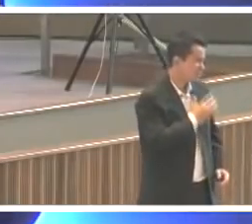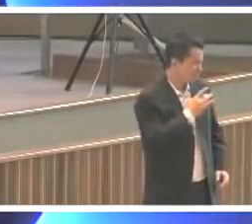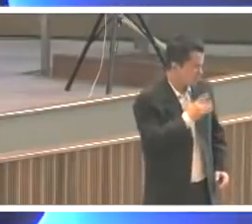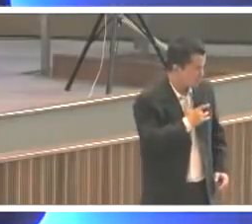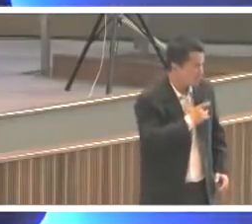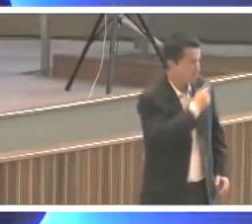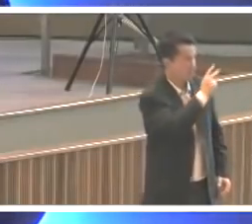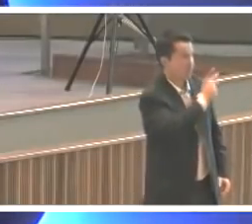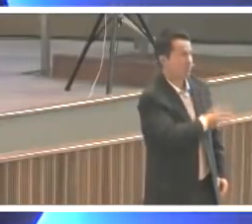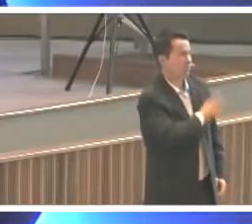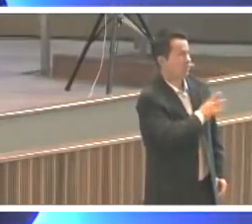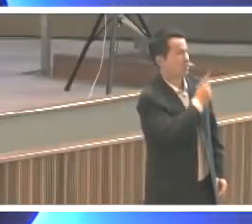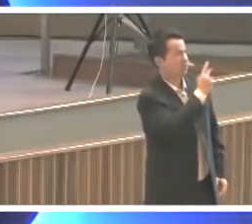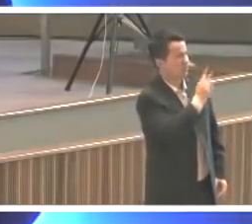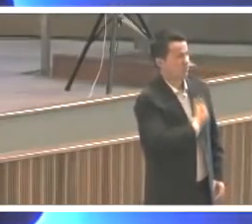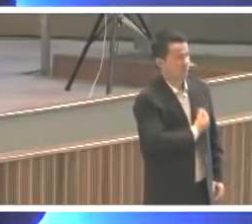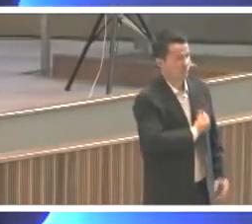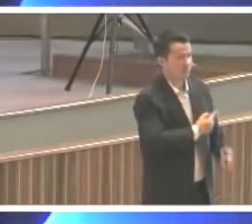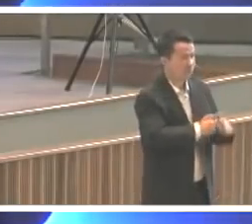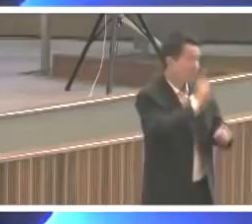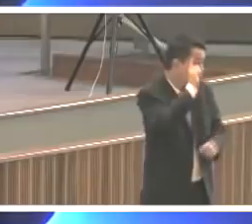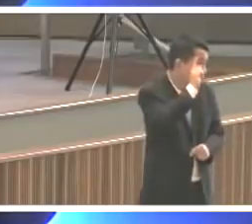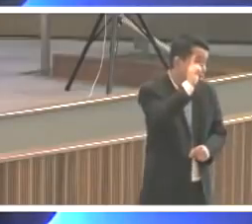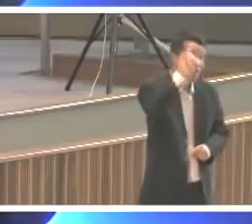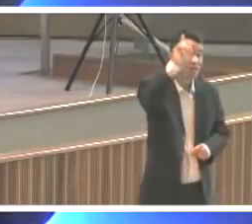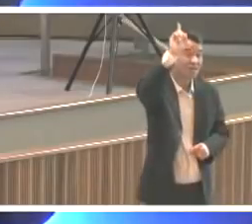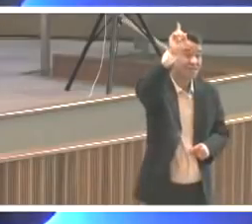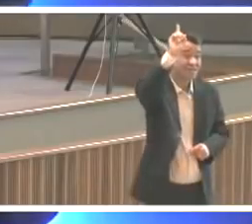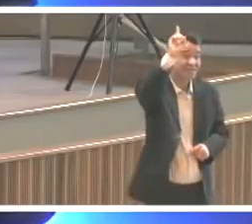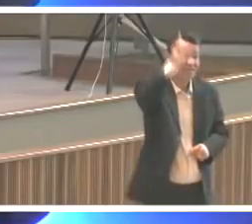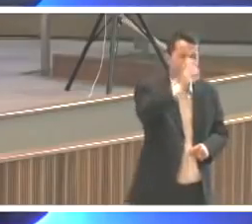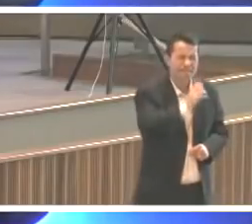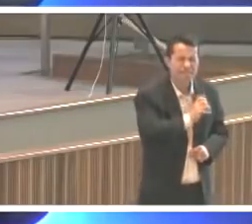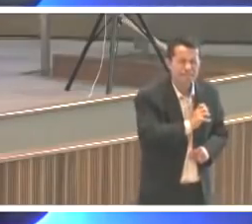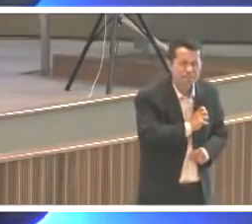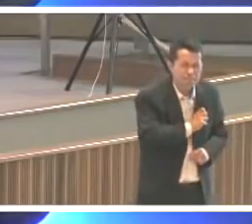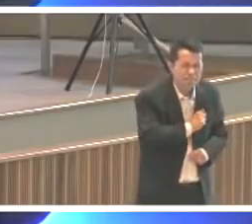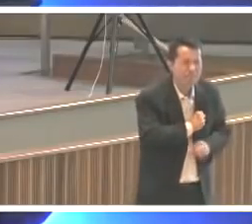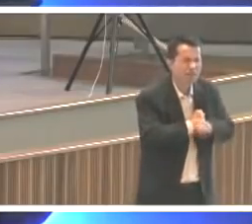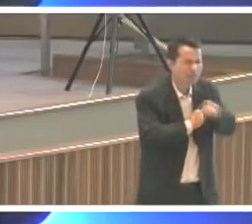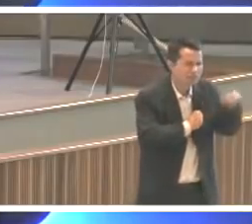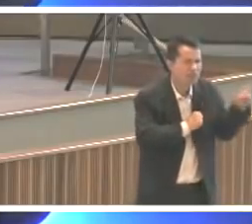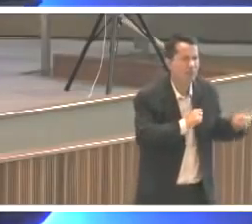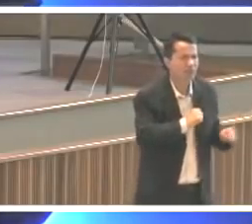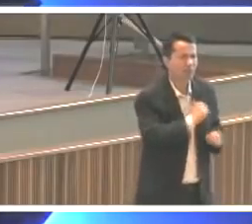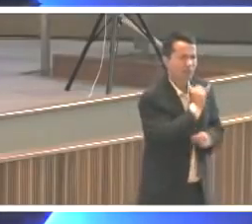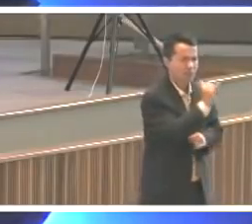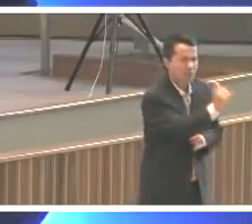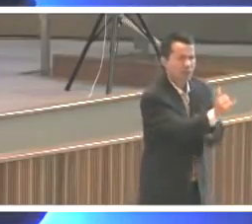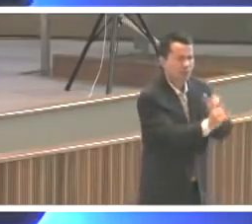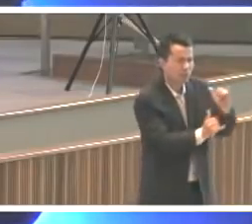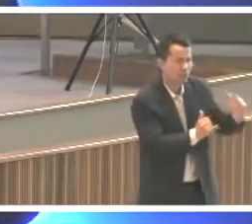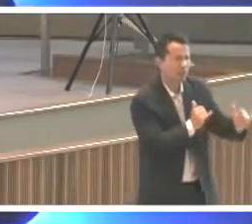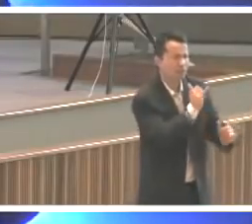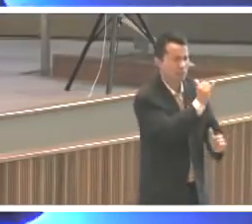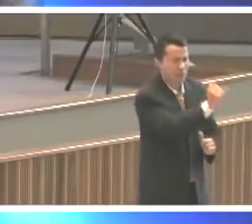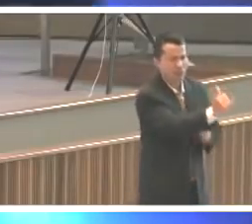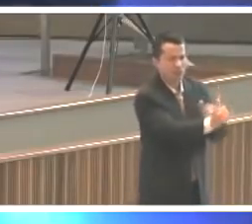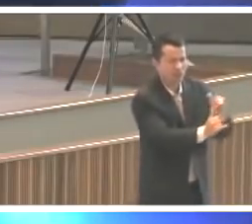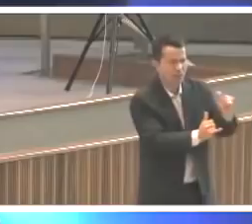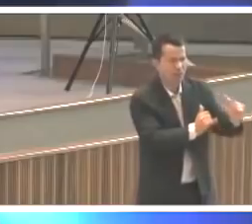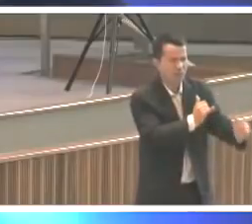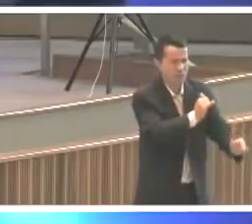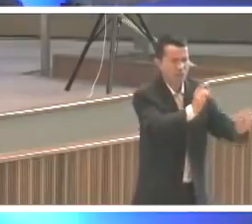coisa preciosa para falar para você. E essa coisa preciosa que Deus tem para falar para você, é